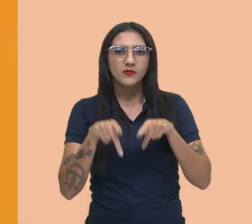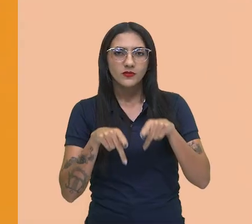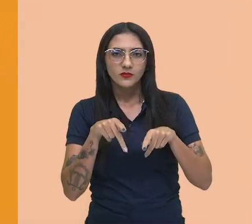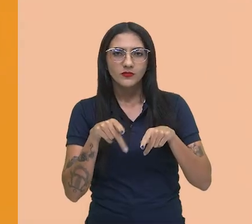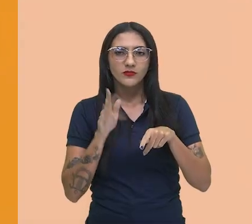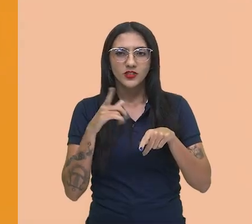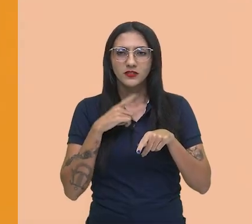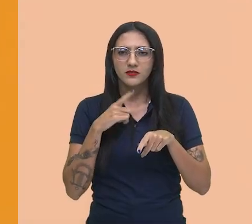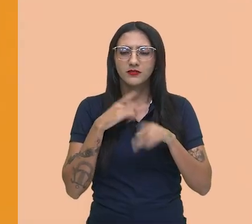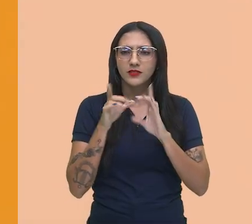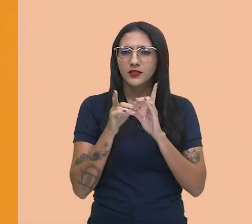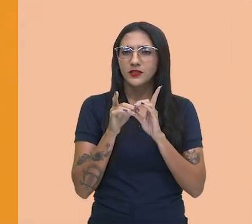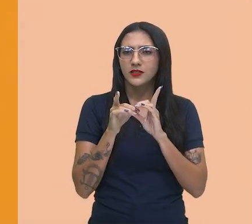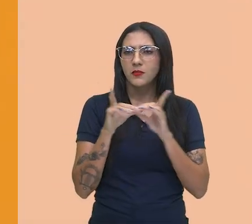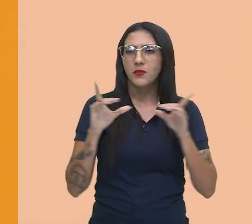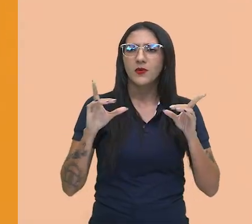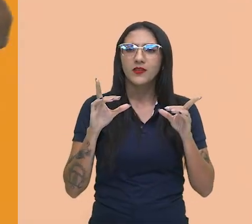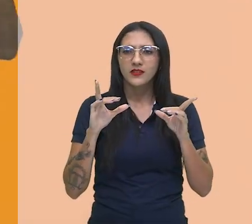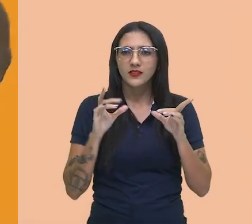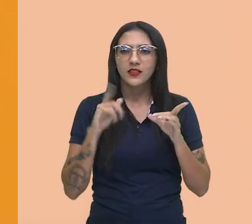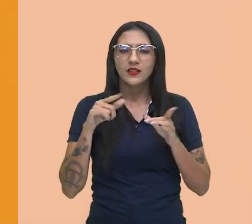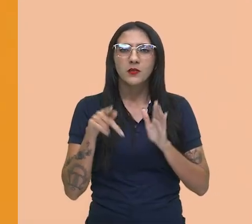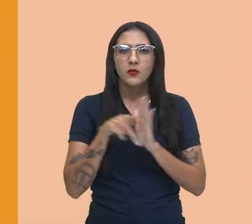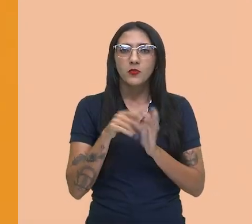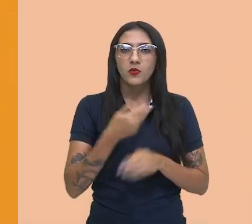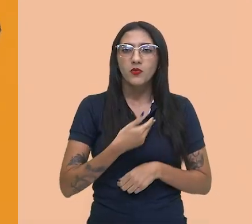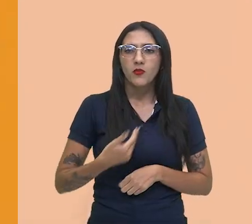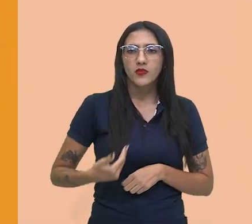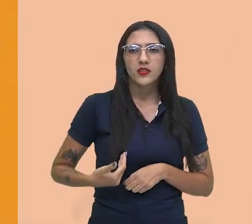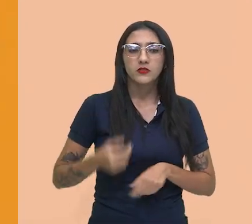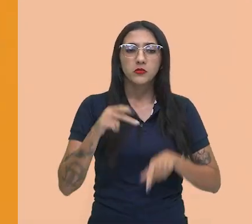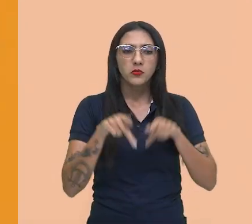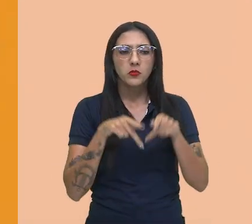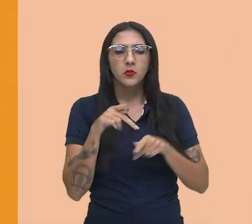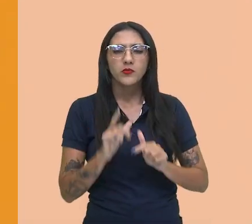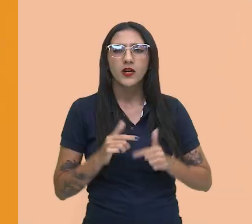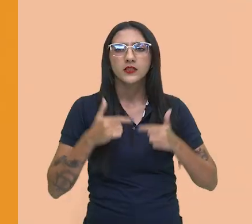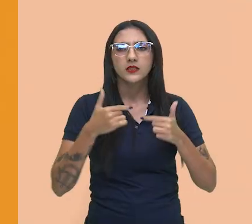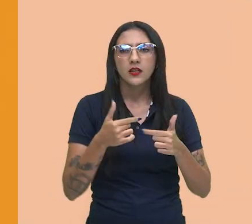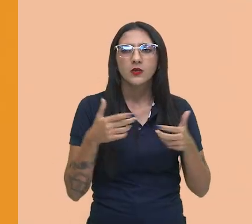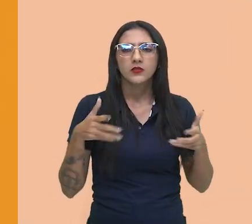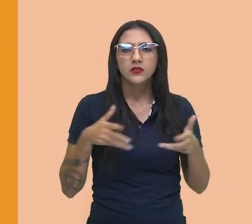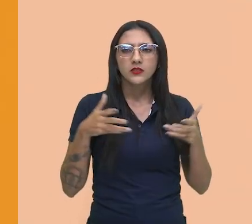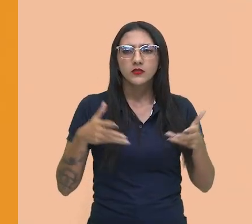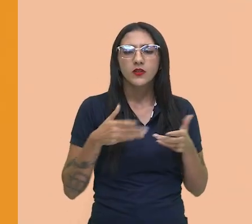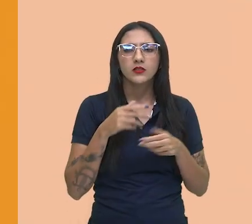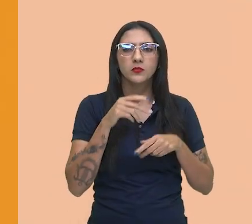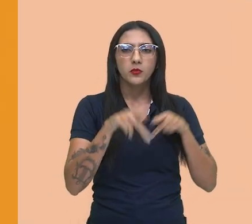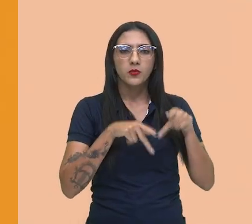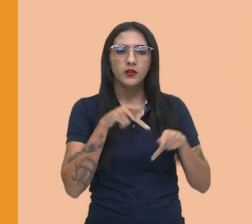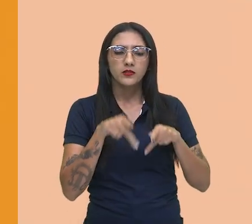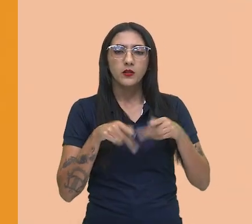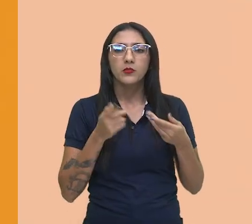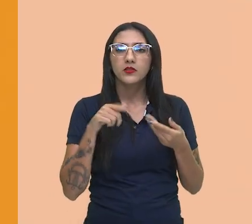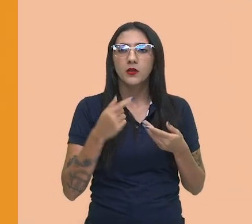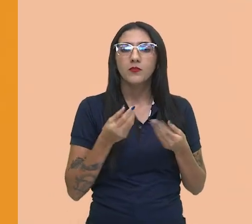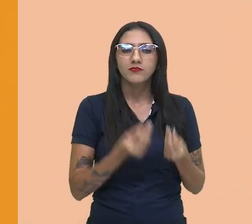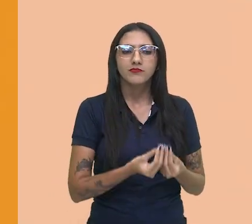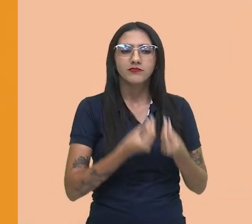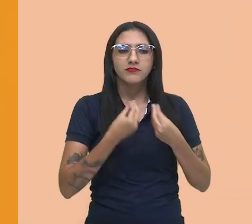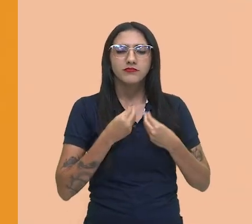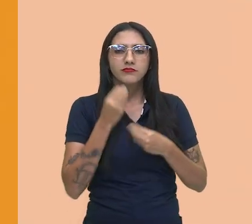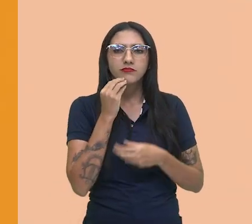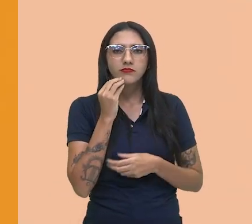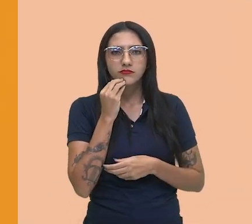que democracia, né, é o governo do povo, pelo povo, para o povo, é o povo quem vai me dar essa